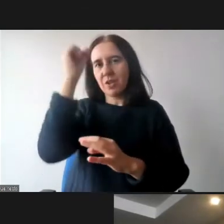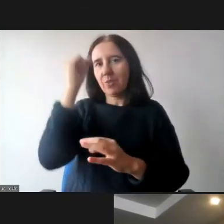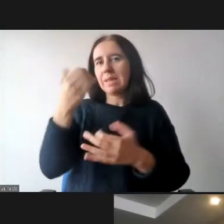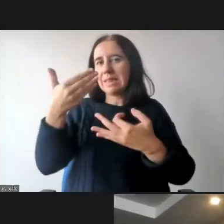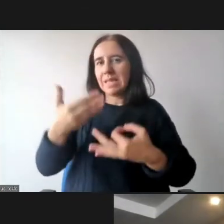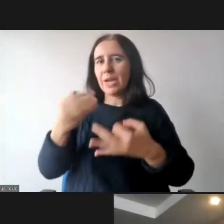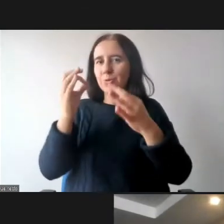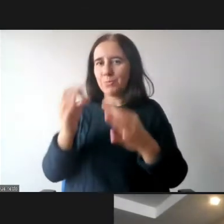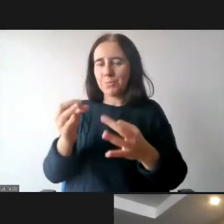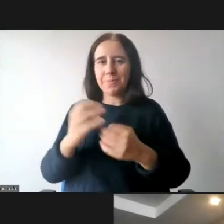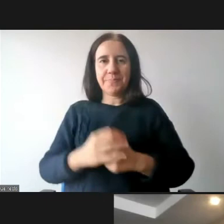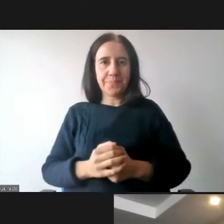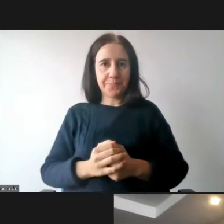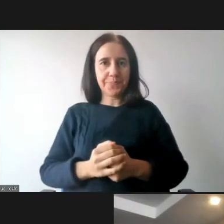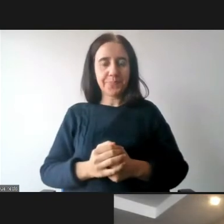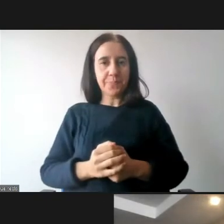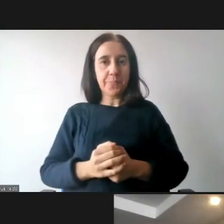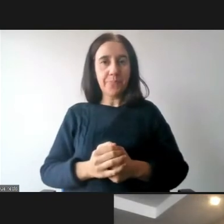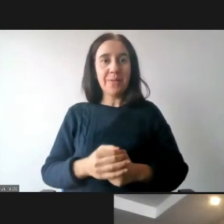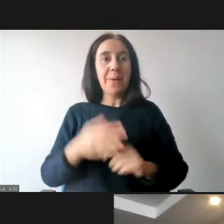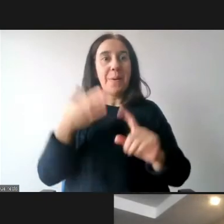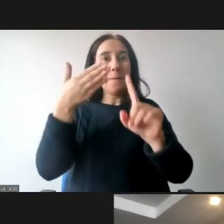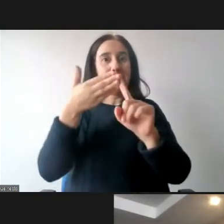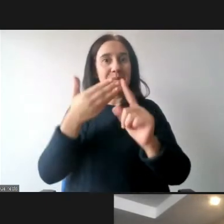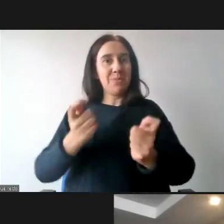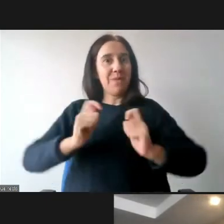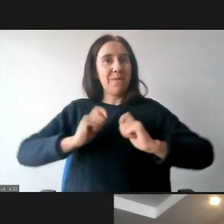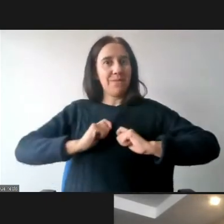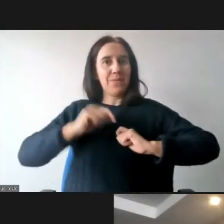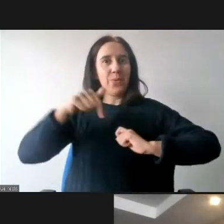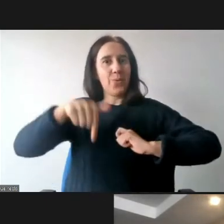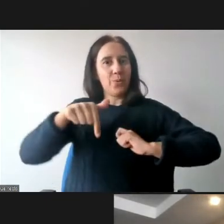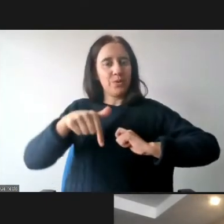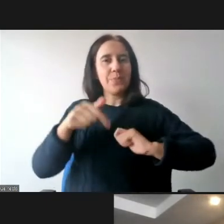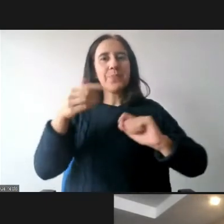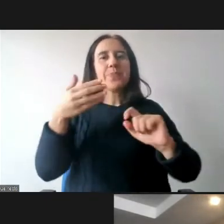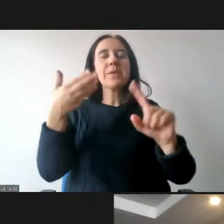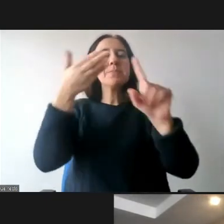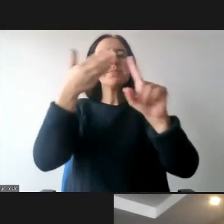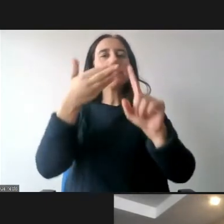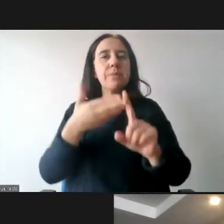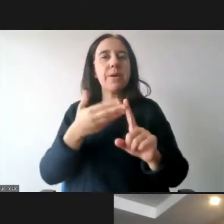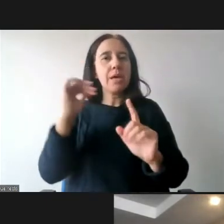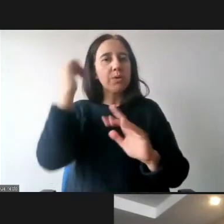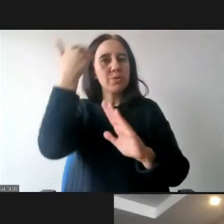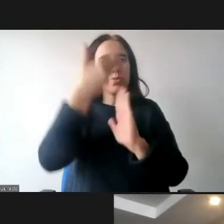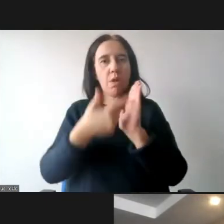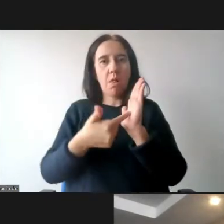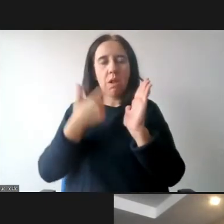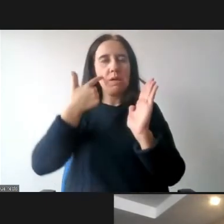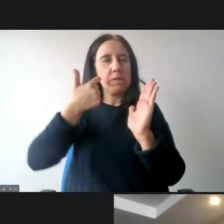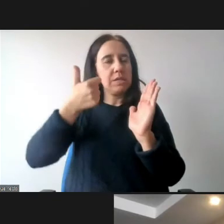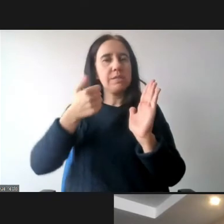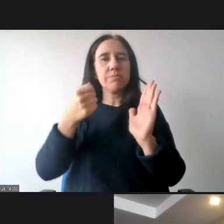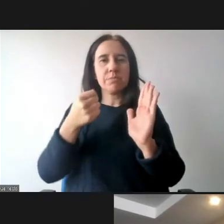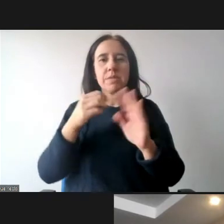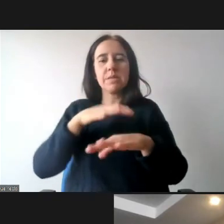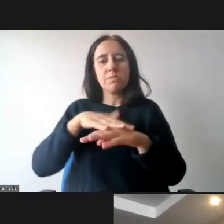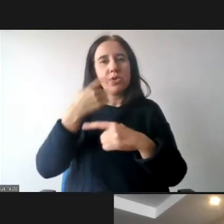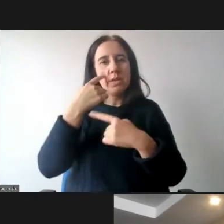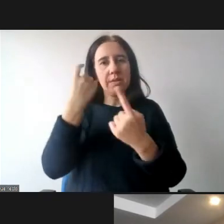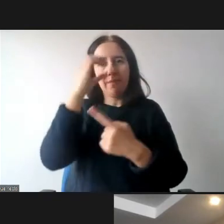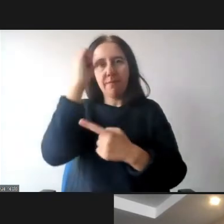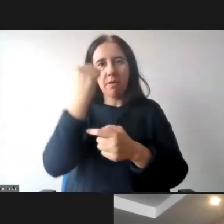O princípio de que me cabe hoje falar, que é um princípio constitucional fundamental da atividade administrativa, é